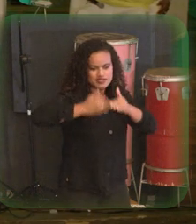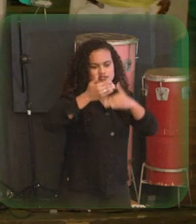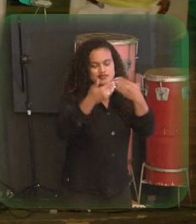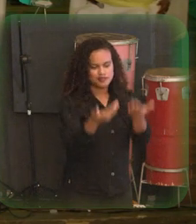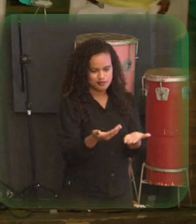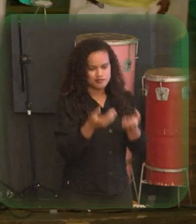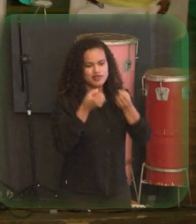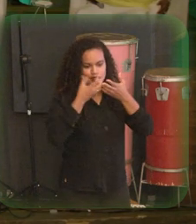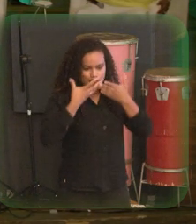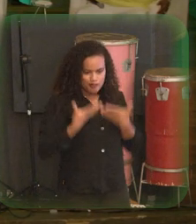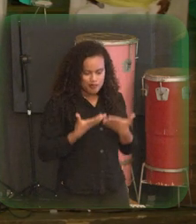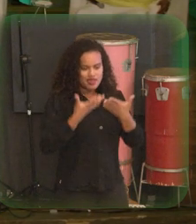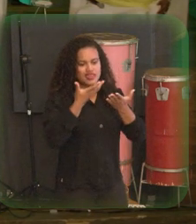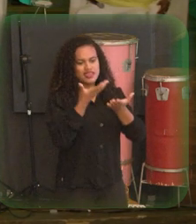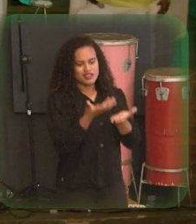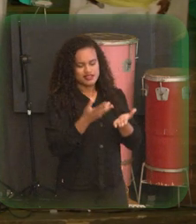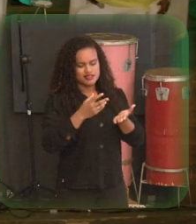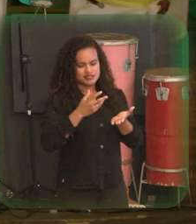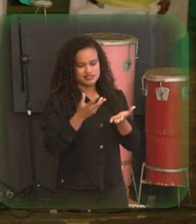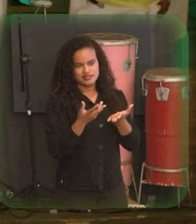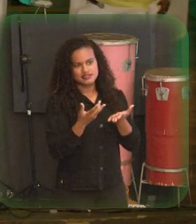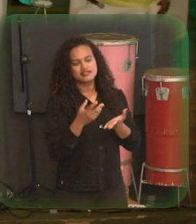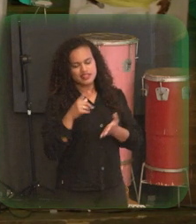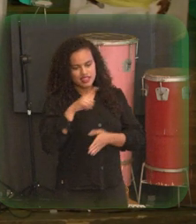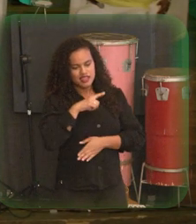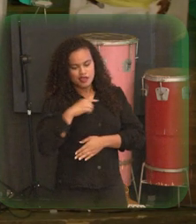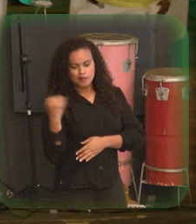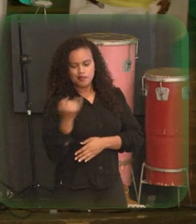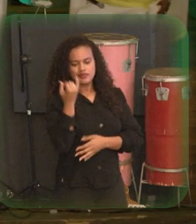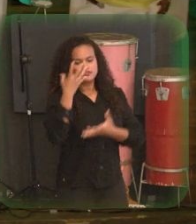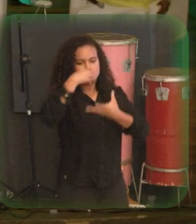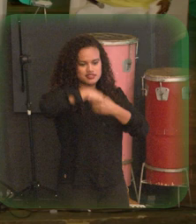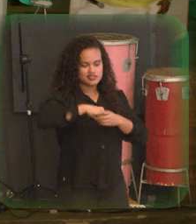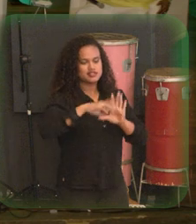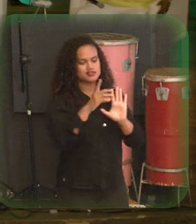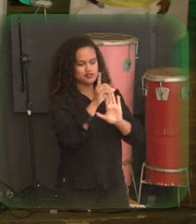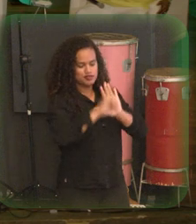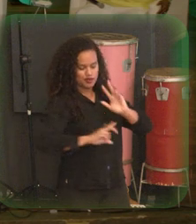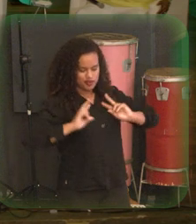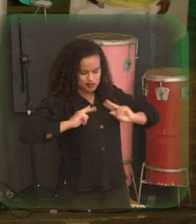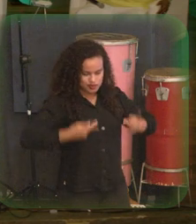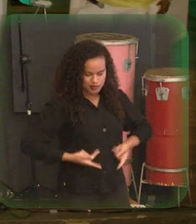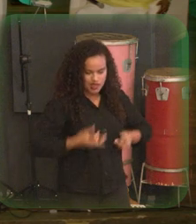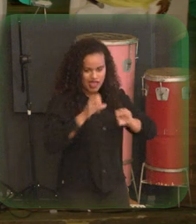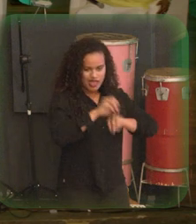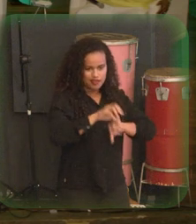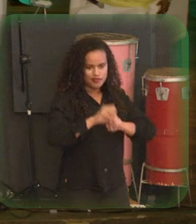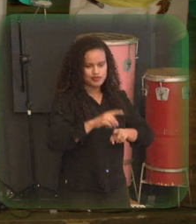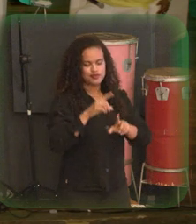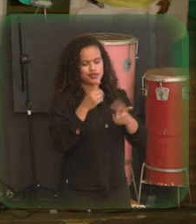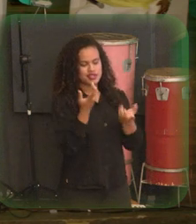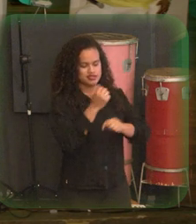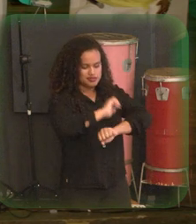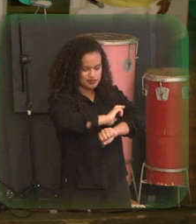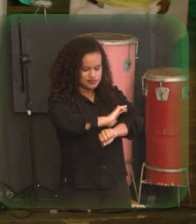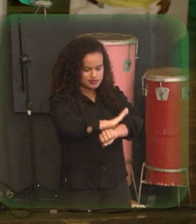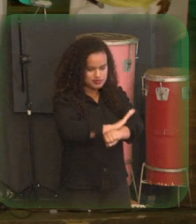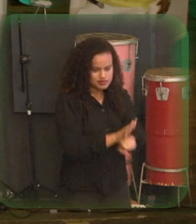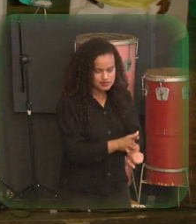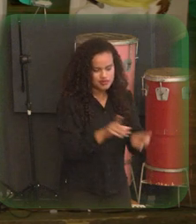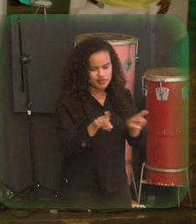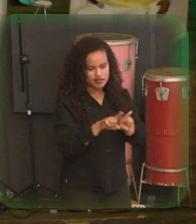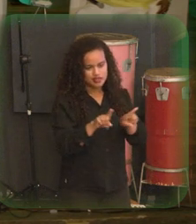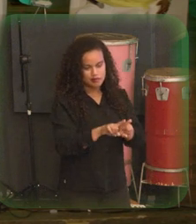passinhos significativos na construção dessa política de direitos humanos, nessa educação antirracista, né? E aí eu queria